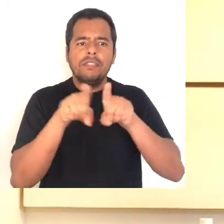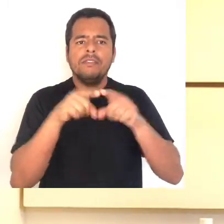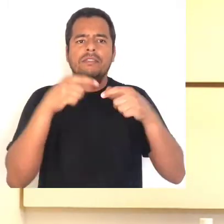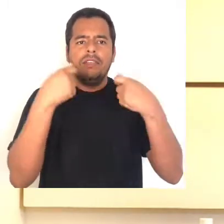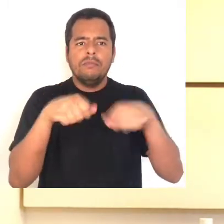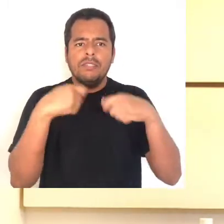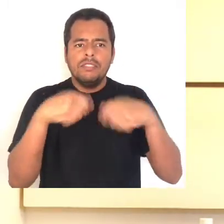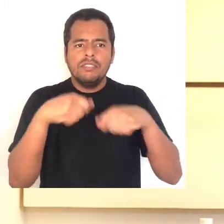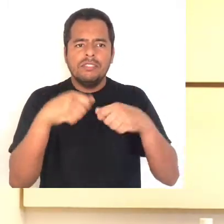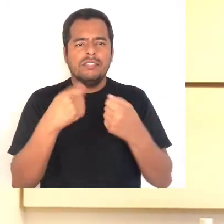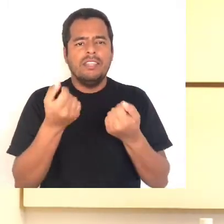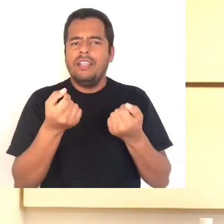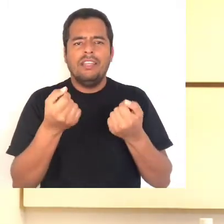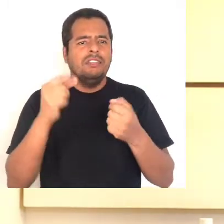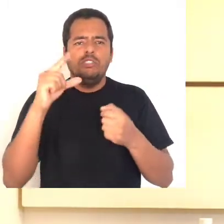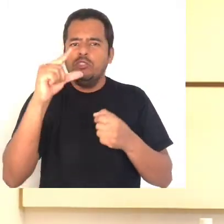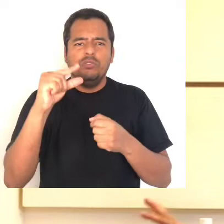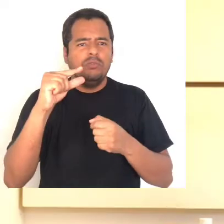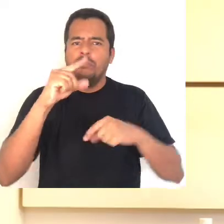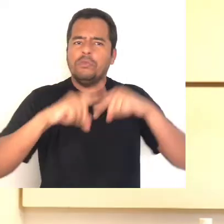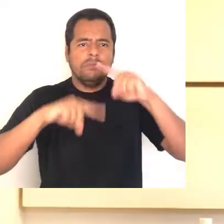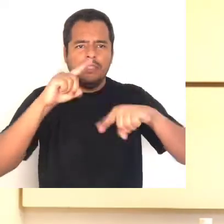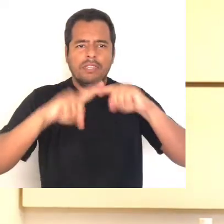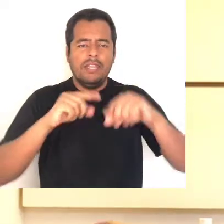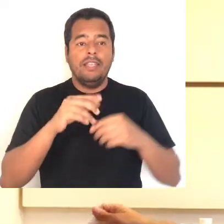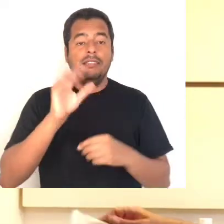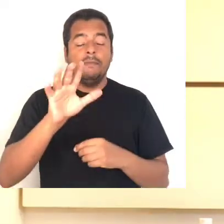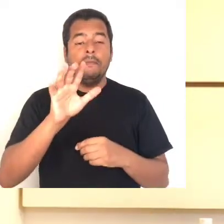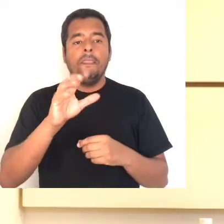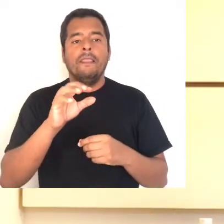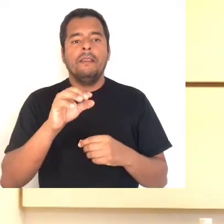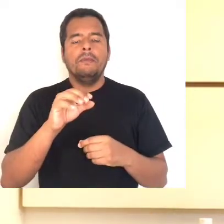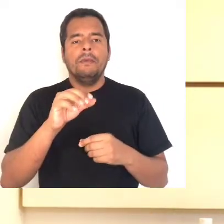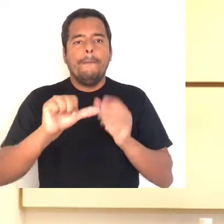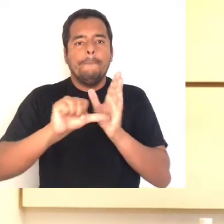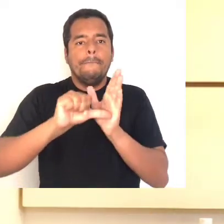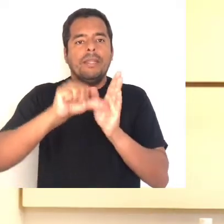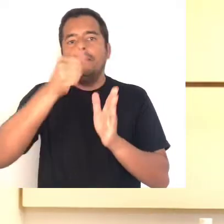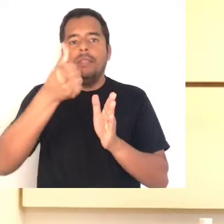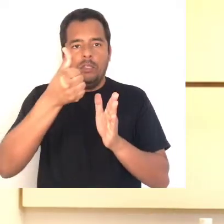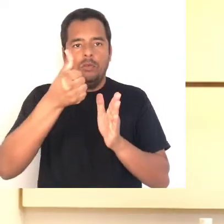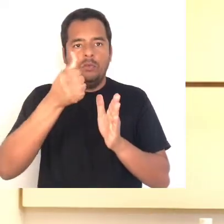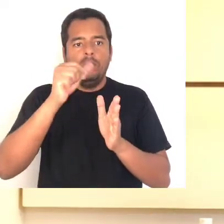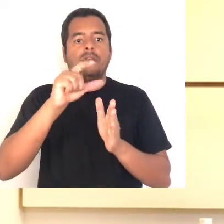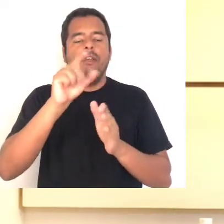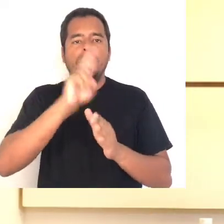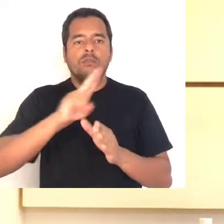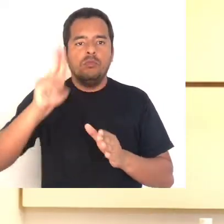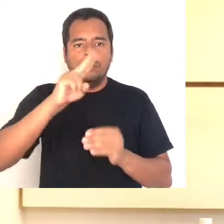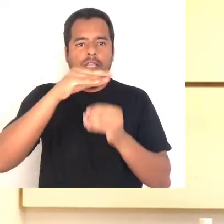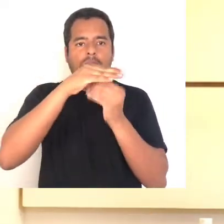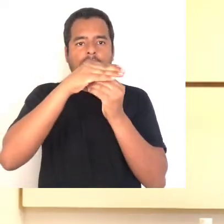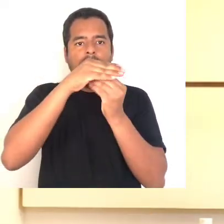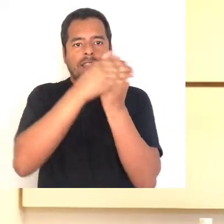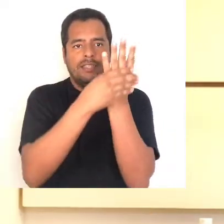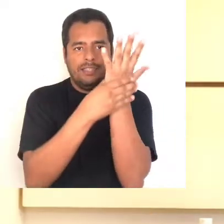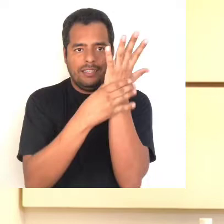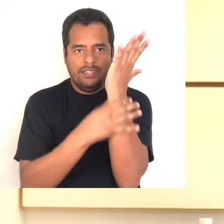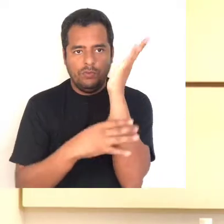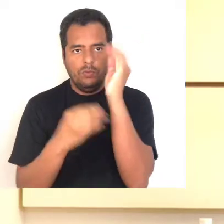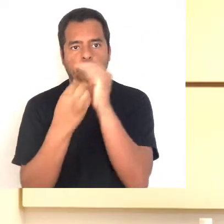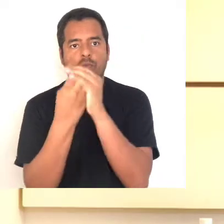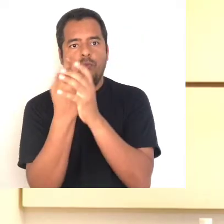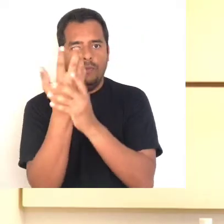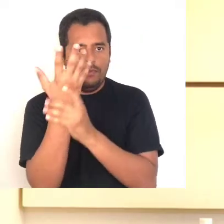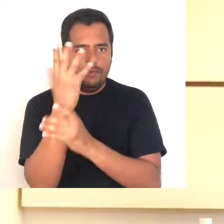rápida e a gente vai precisar basicamente de poucos materiais nesse início. Então, a primeira coisa que eu tenho que fazer aqui é